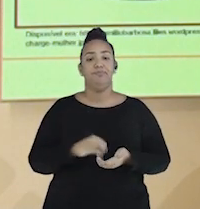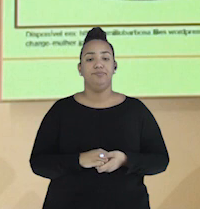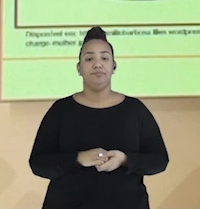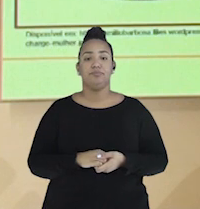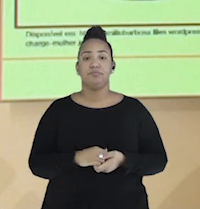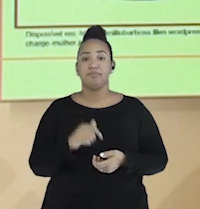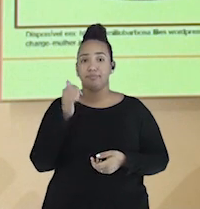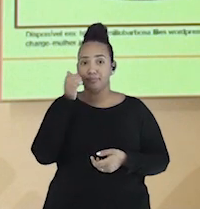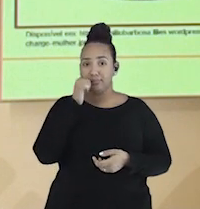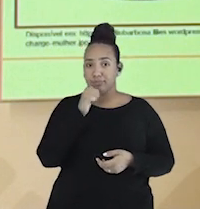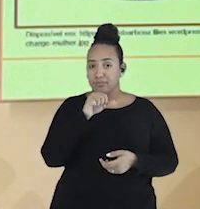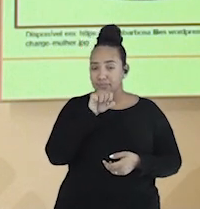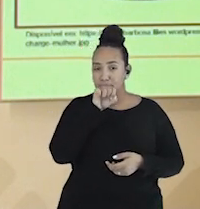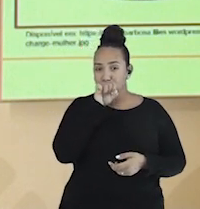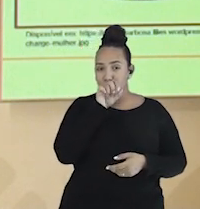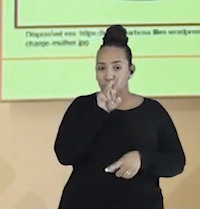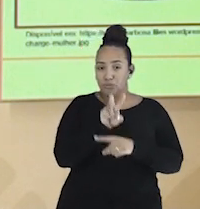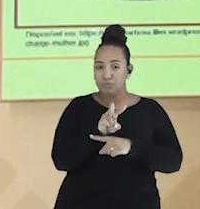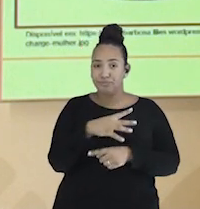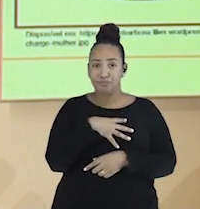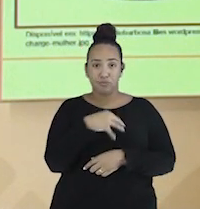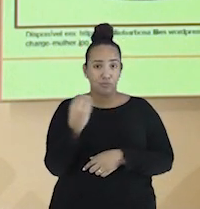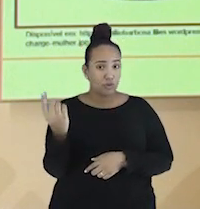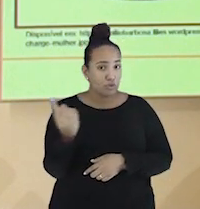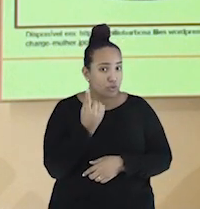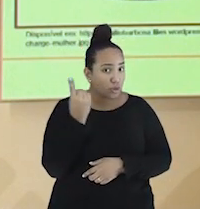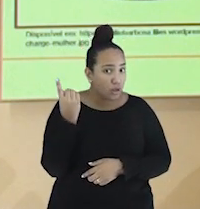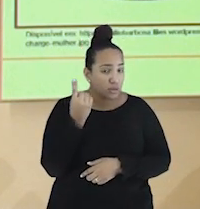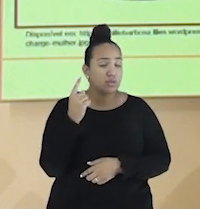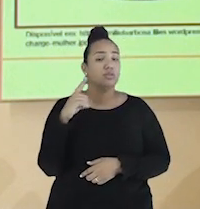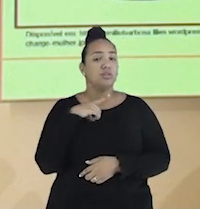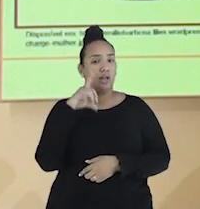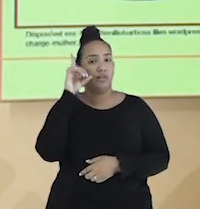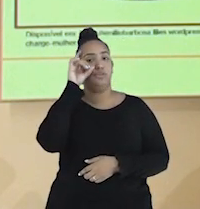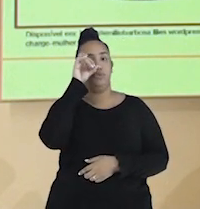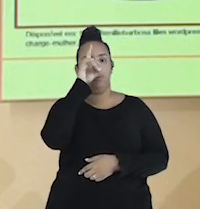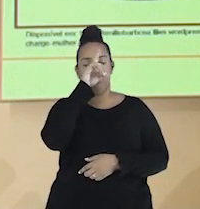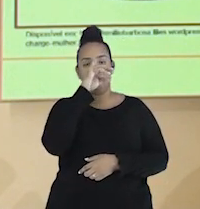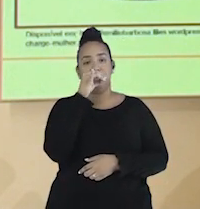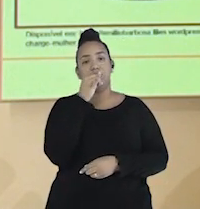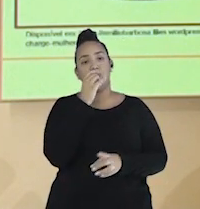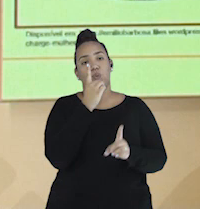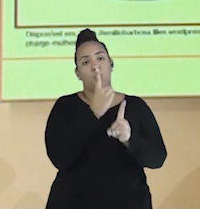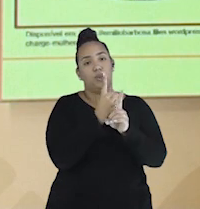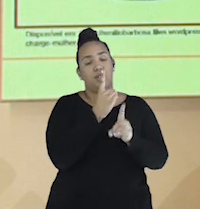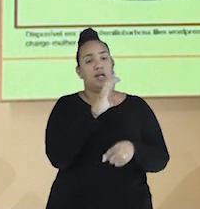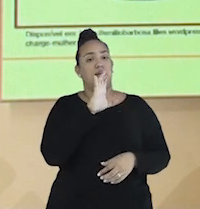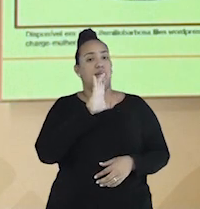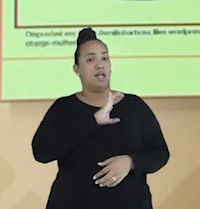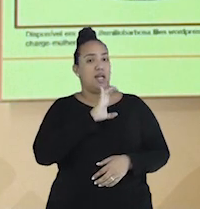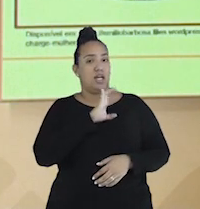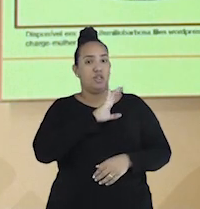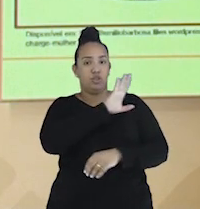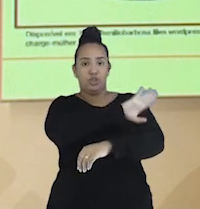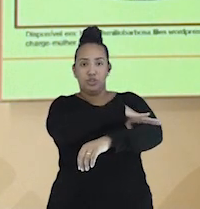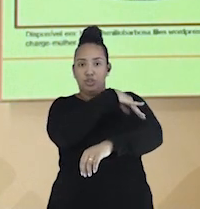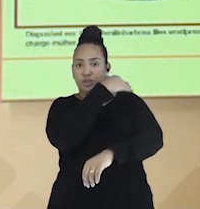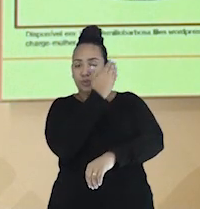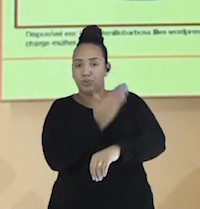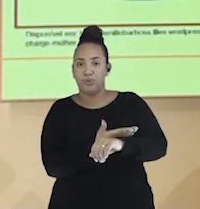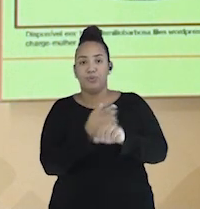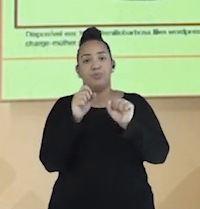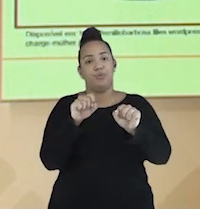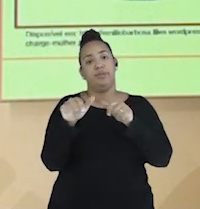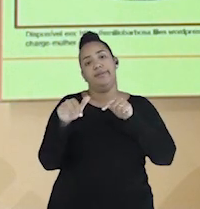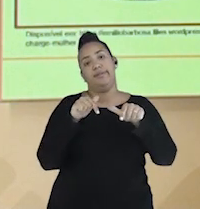mães solo, que criam os filhos sozinhas, encontram dificuldades em encontrar creches em horário integral para que